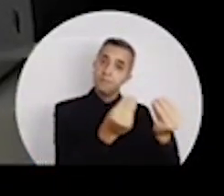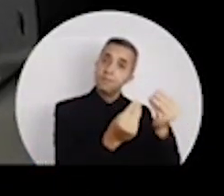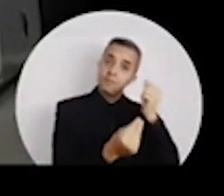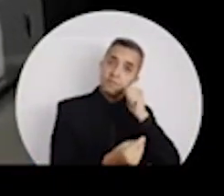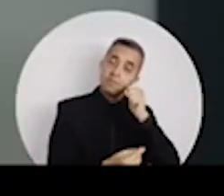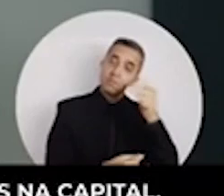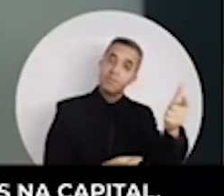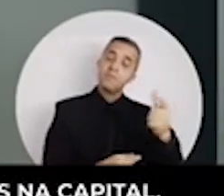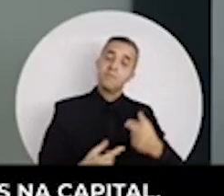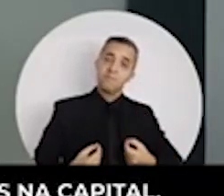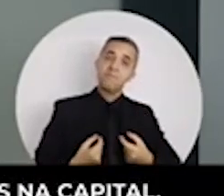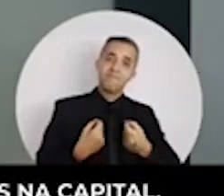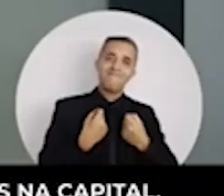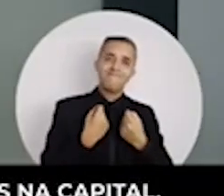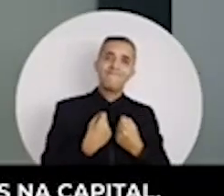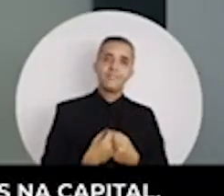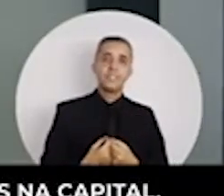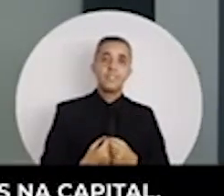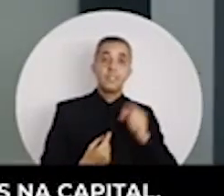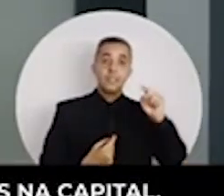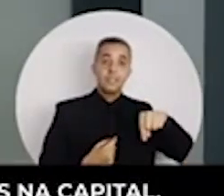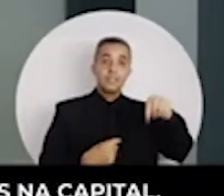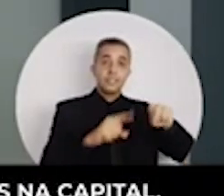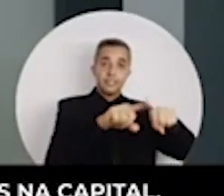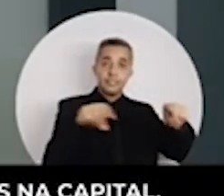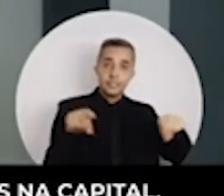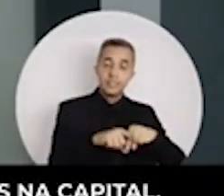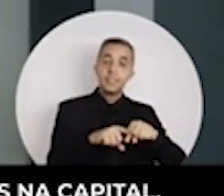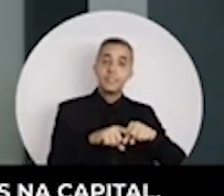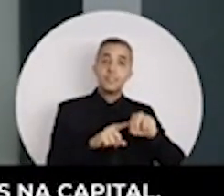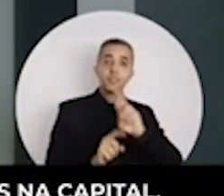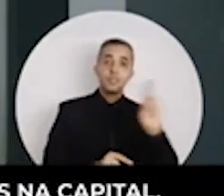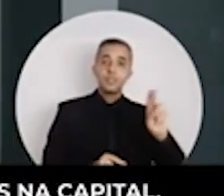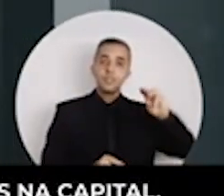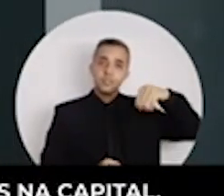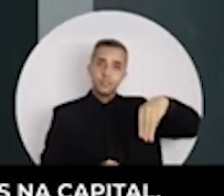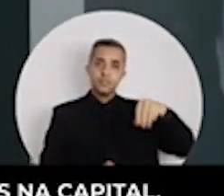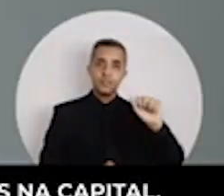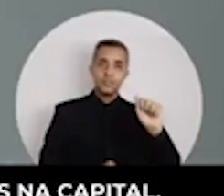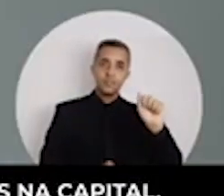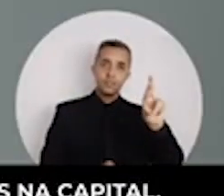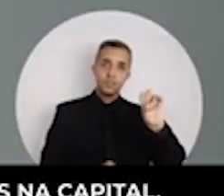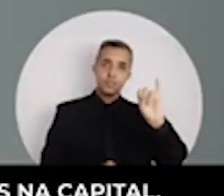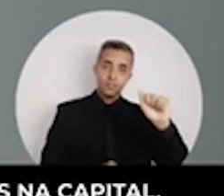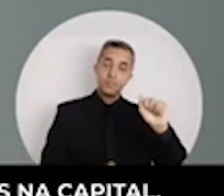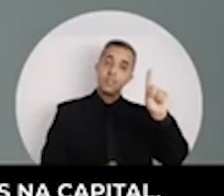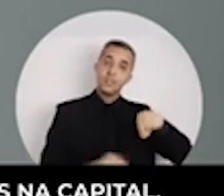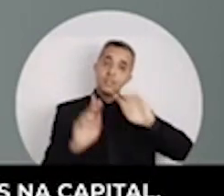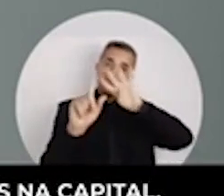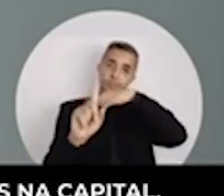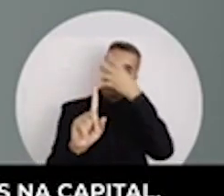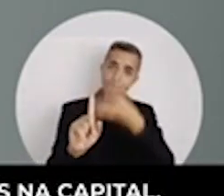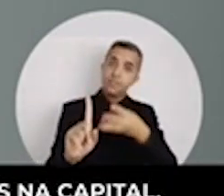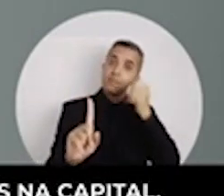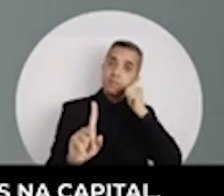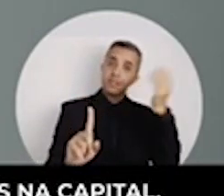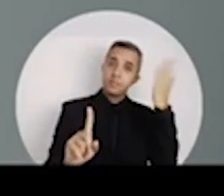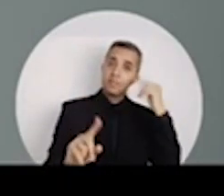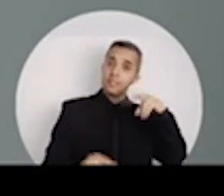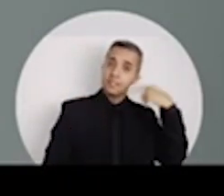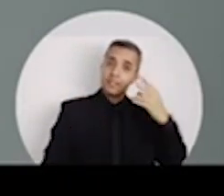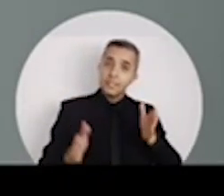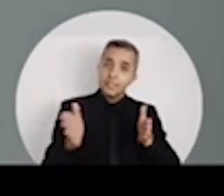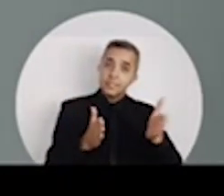com câncer. A sala recebeu o nome de vereadora Maria Nazaré Ram, parlamentar que exerceu 6 legislaturas